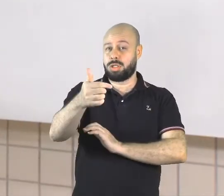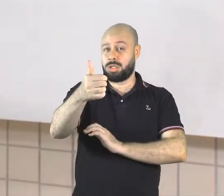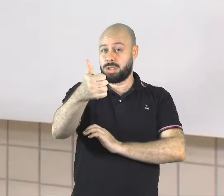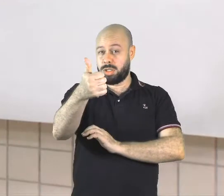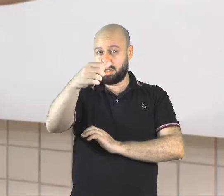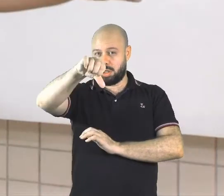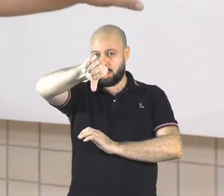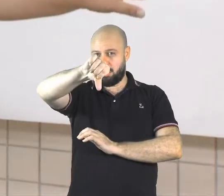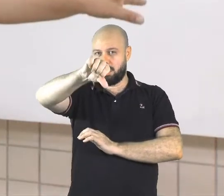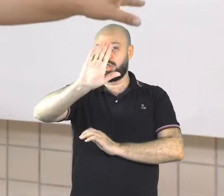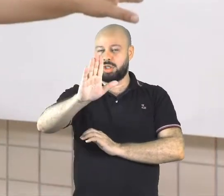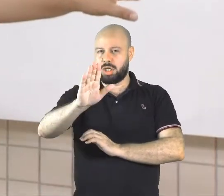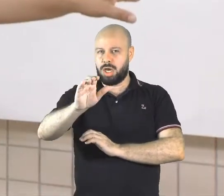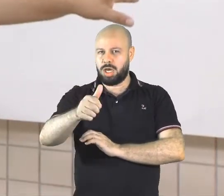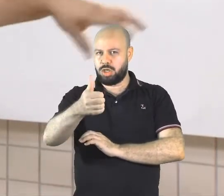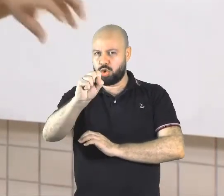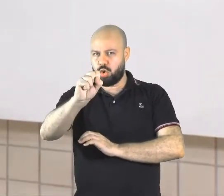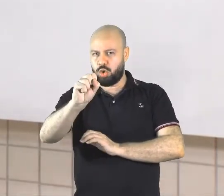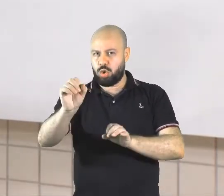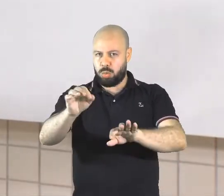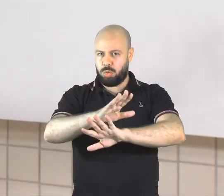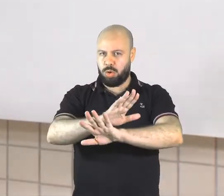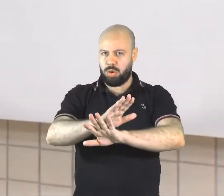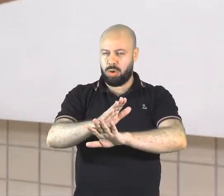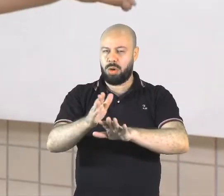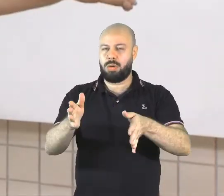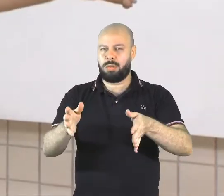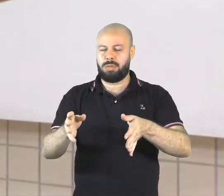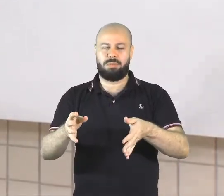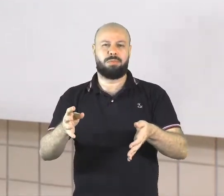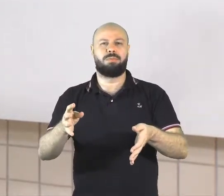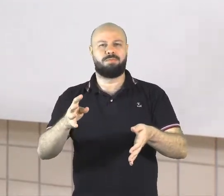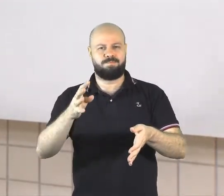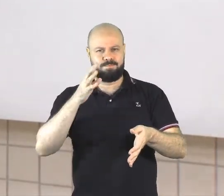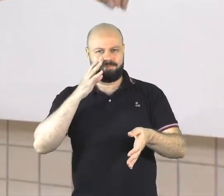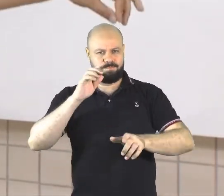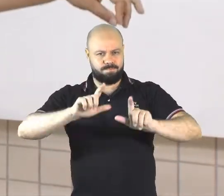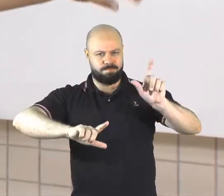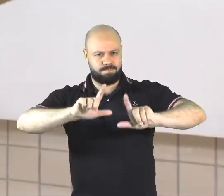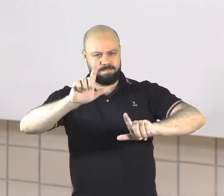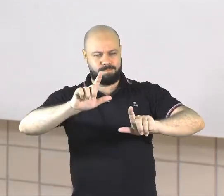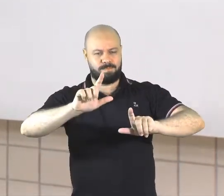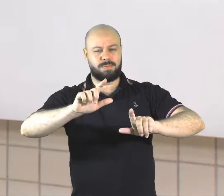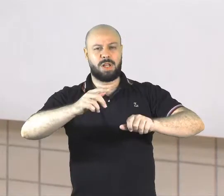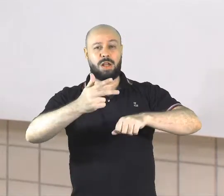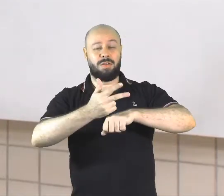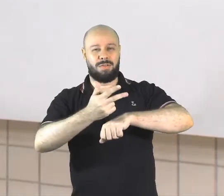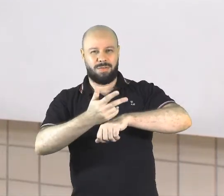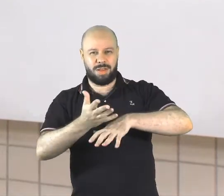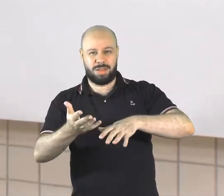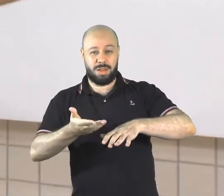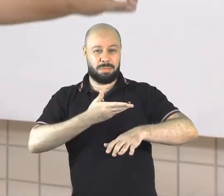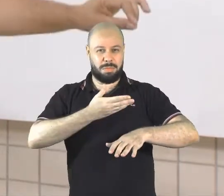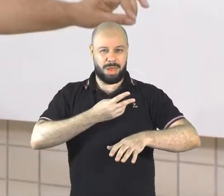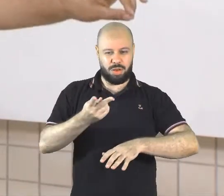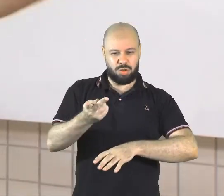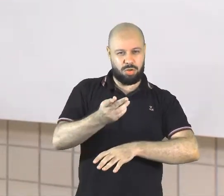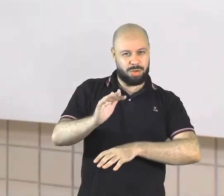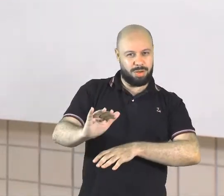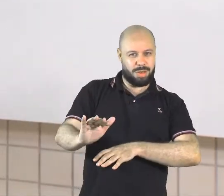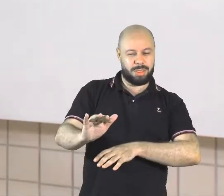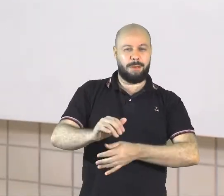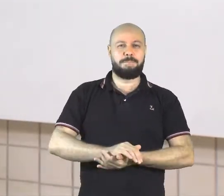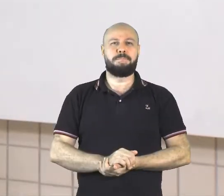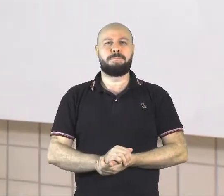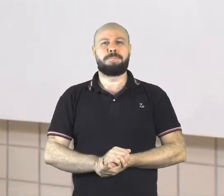ter respondido a questão 18, que é assistir o vídeo desse noticiário da amizade dos dois menininhos. O